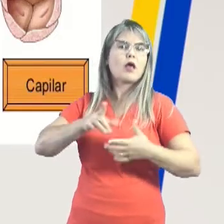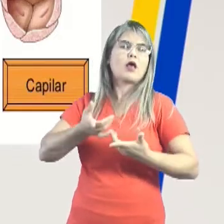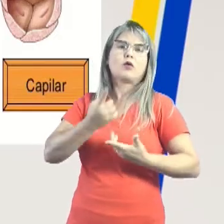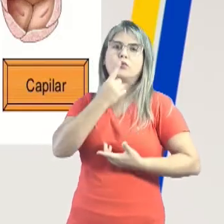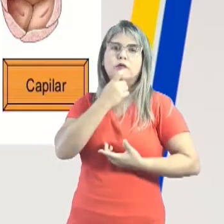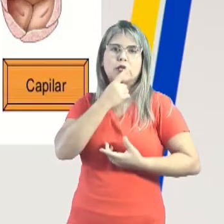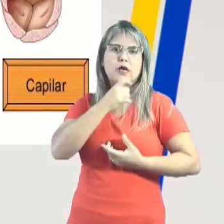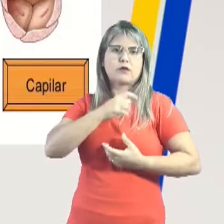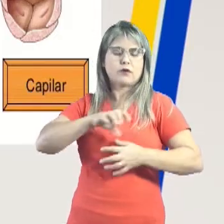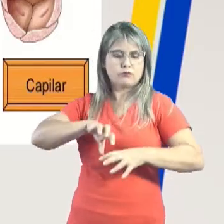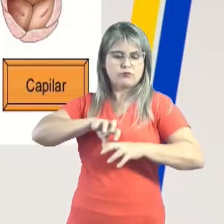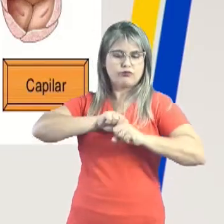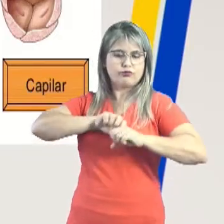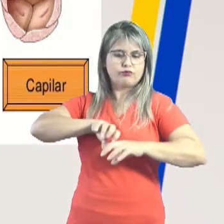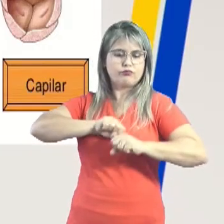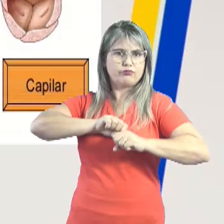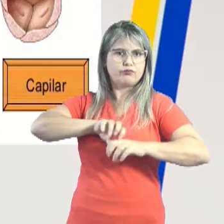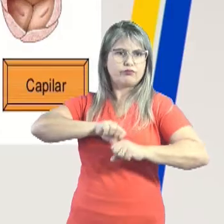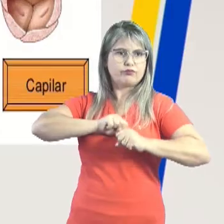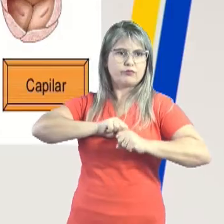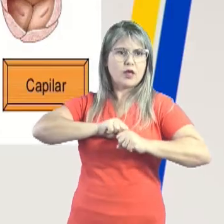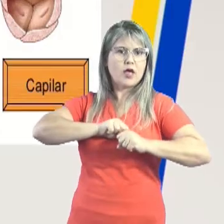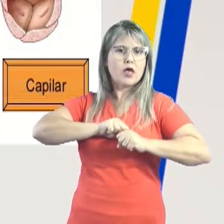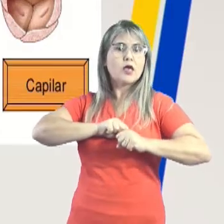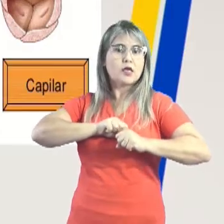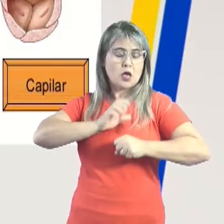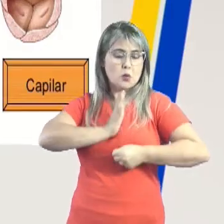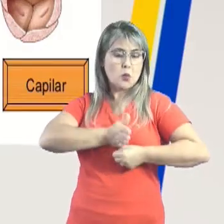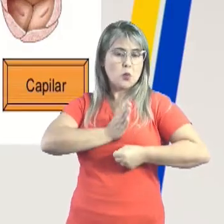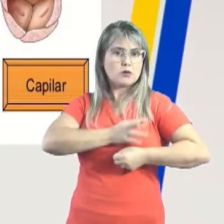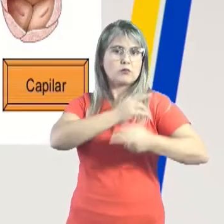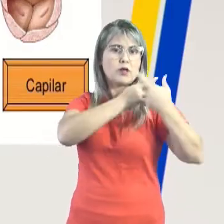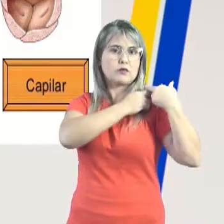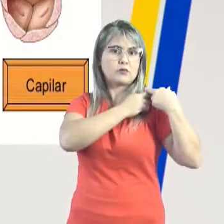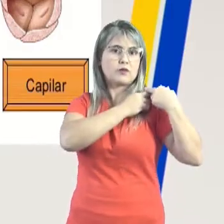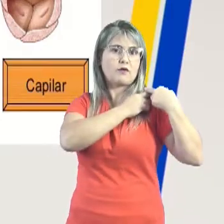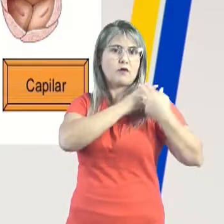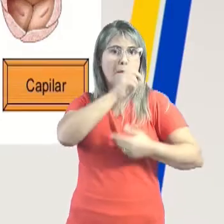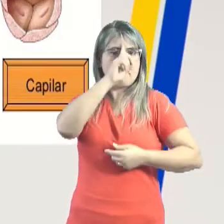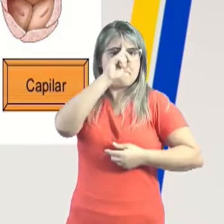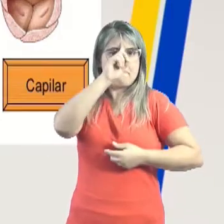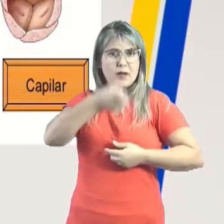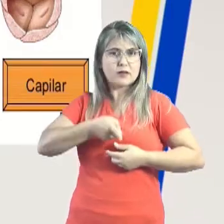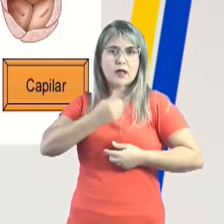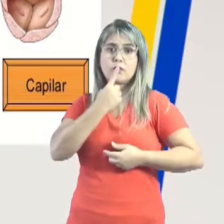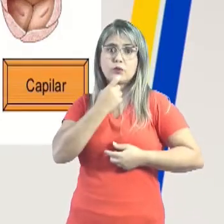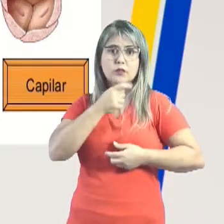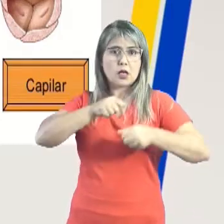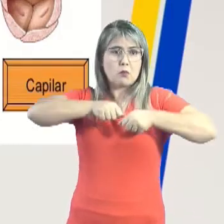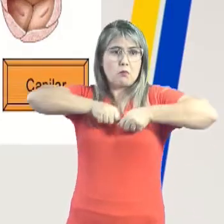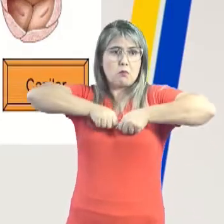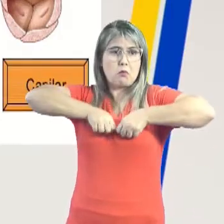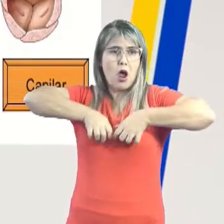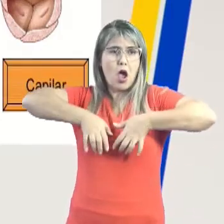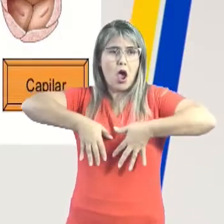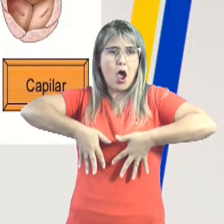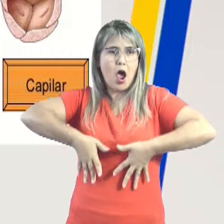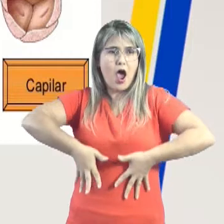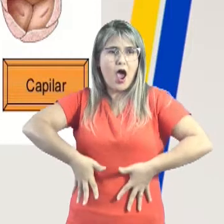para todo o nosso corpo. O coração, ele tem os seus chamados batimentos